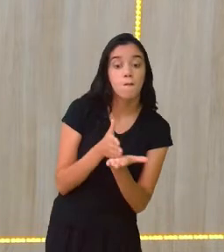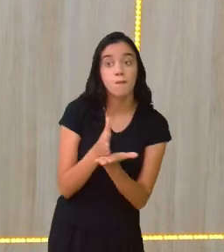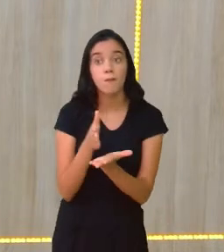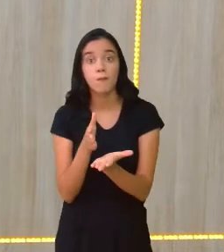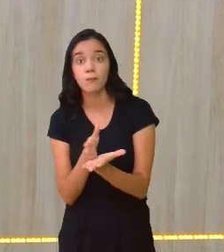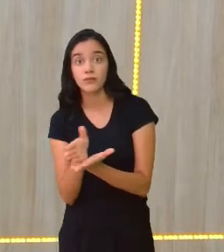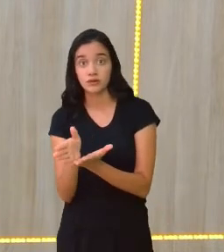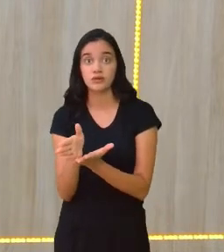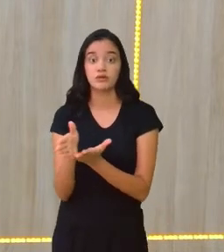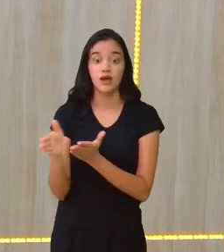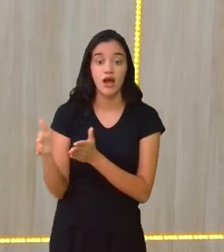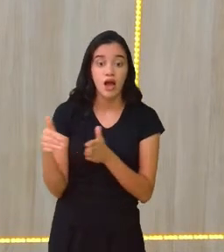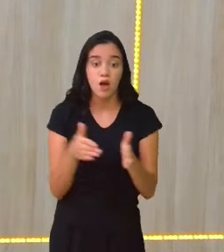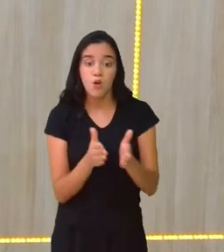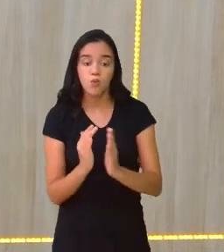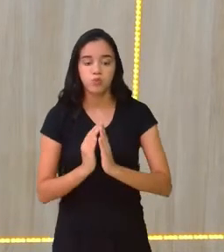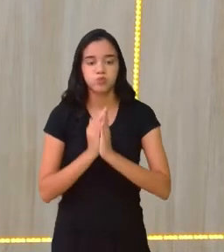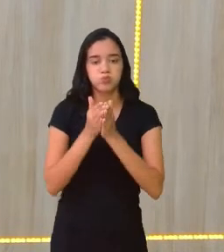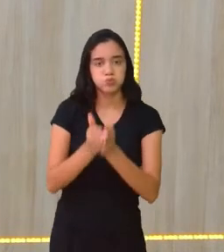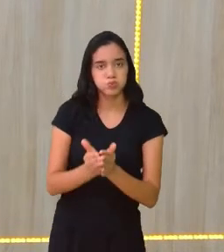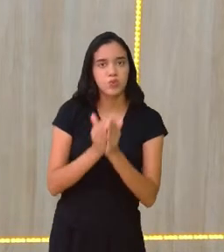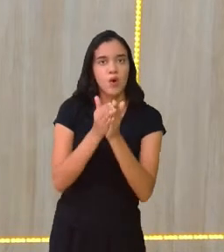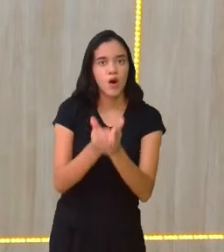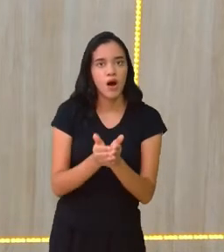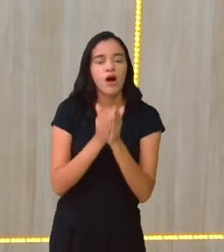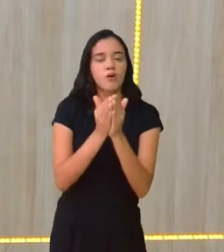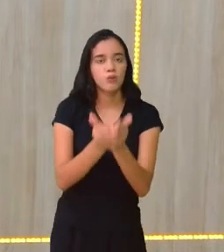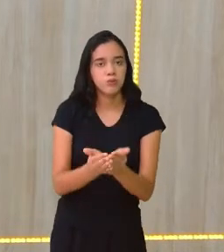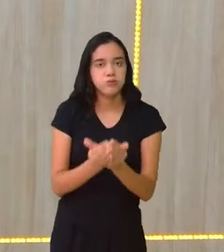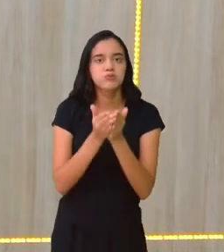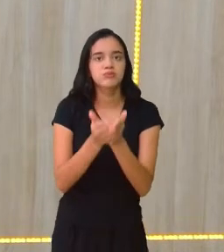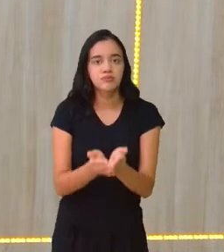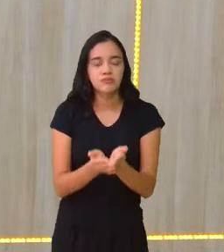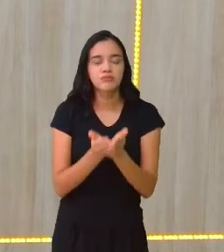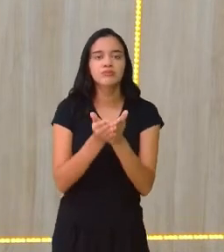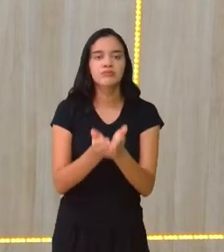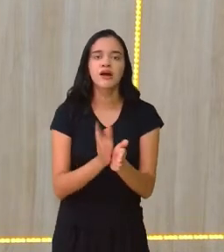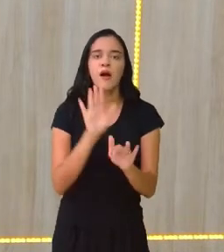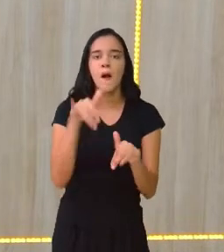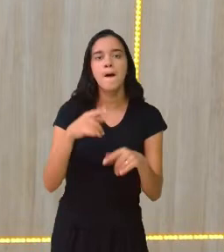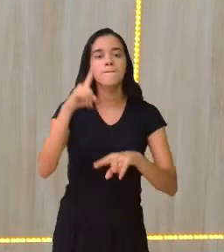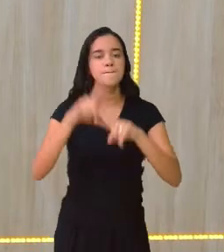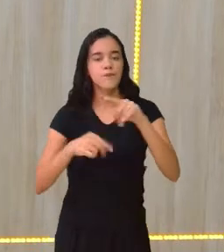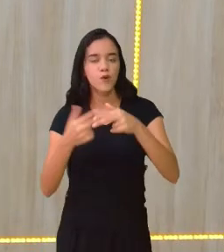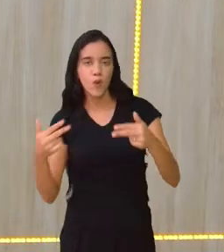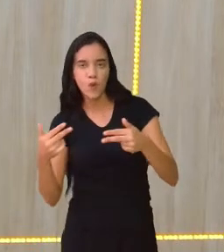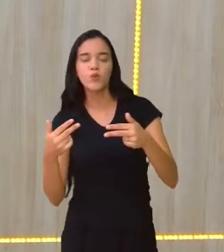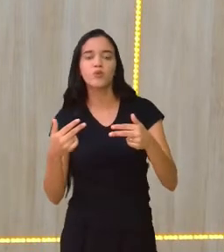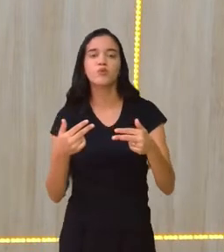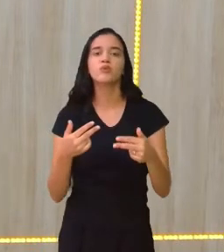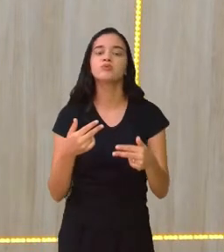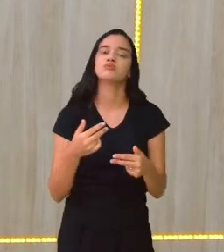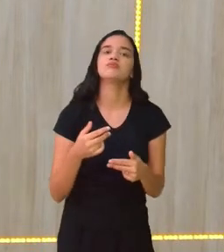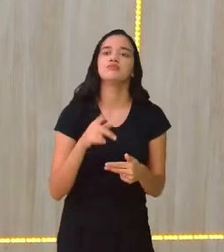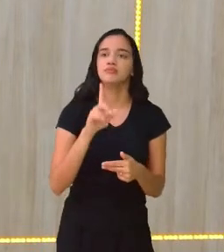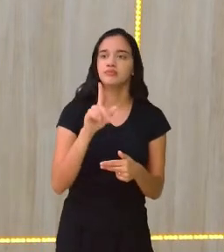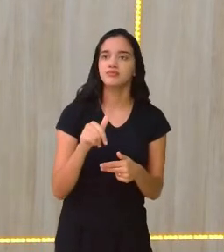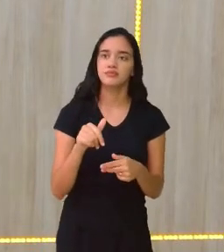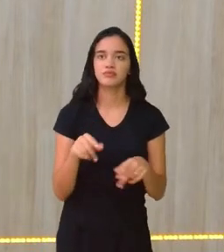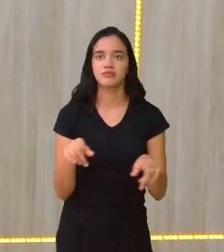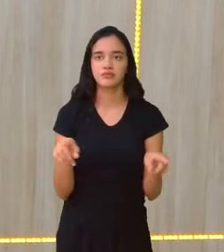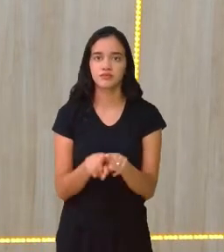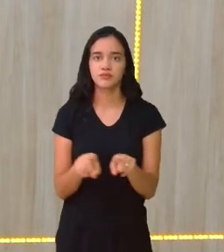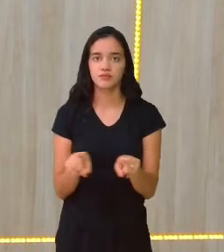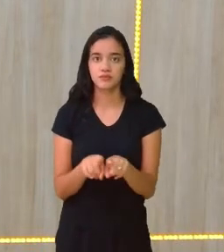aí, esses navios todos os dias levando e trazendo produtos, eles arriscam aí